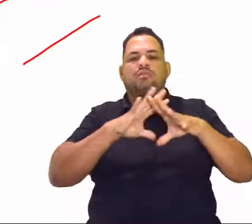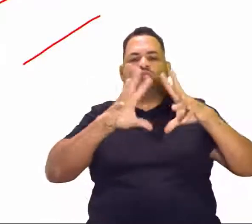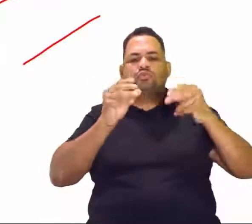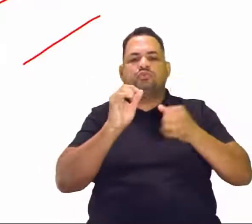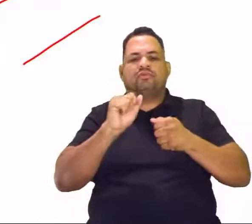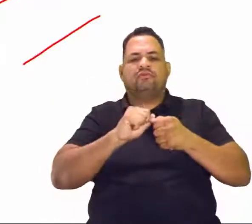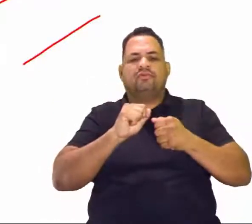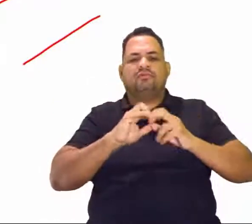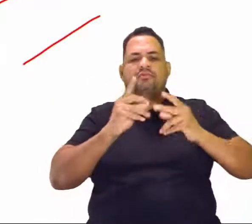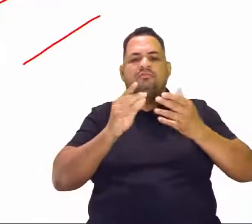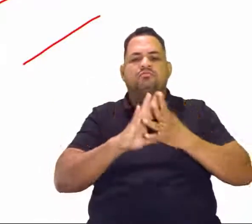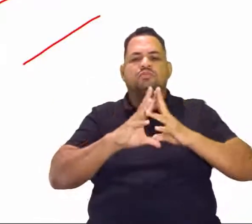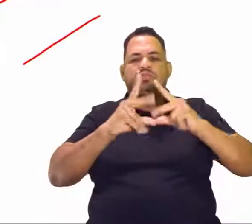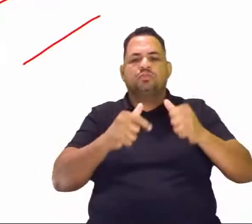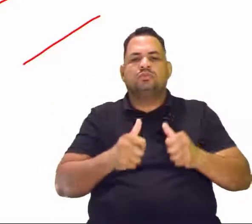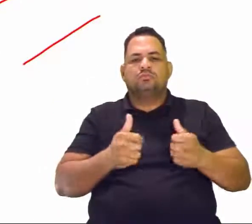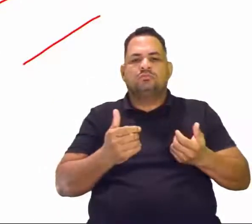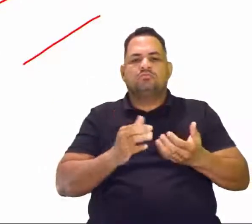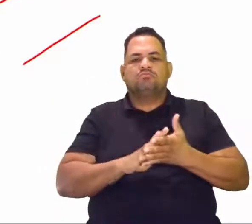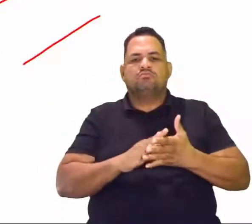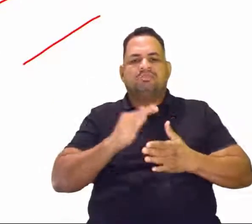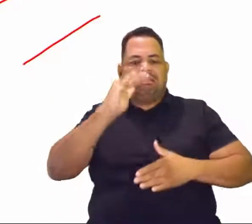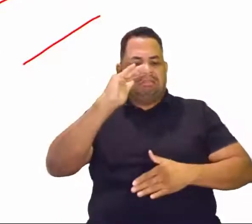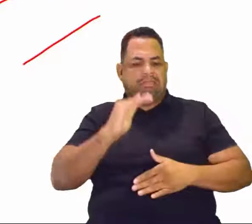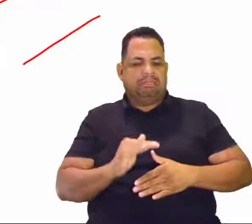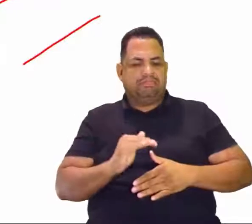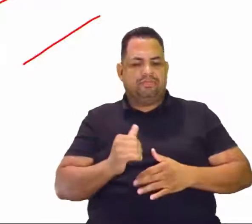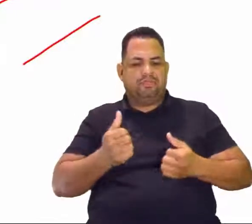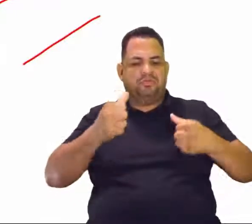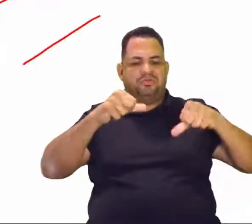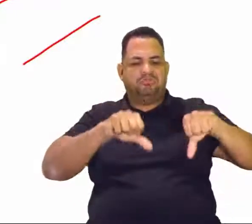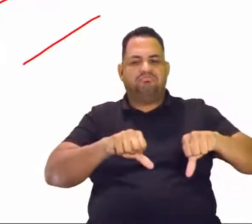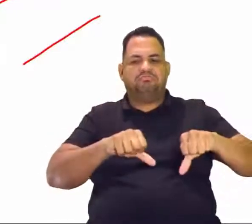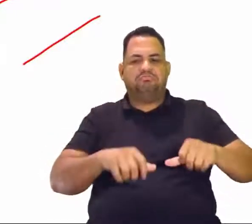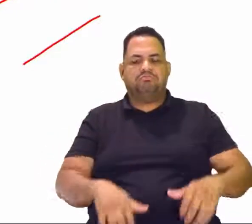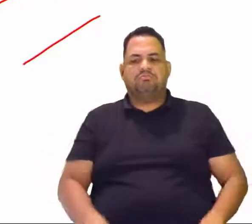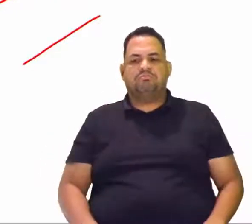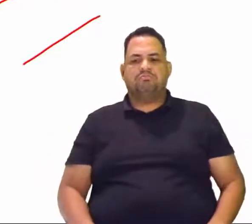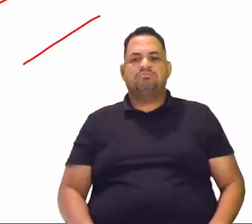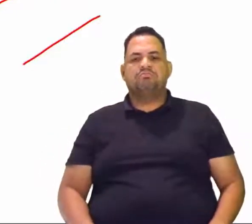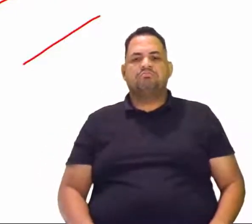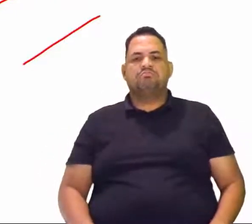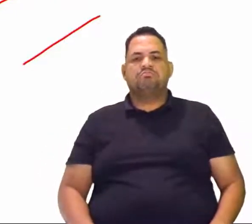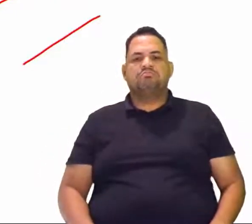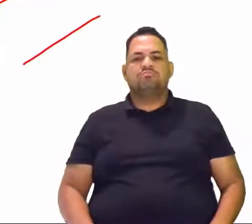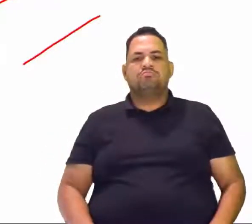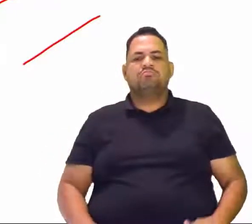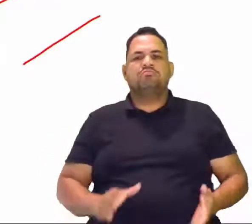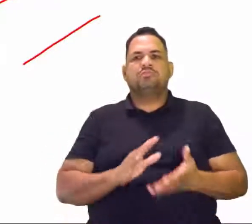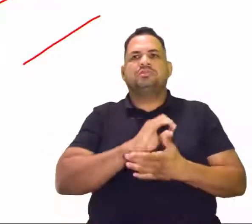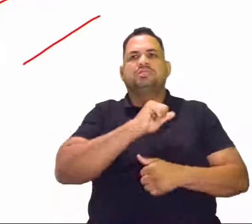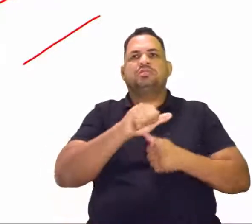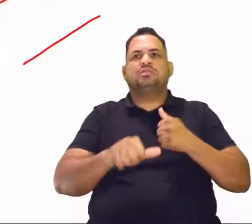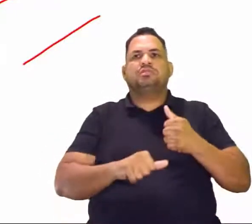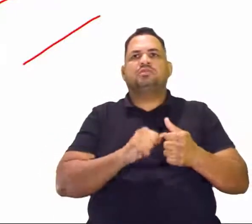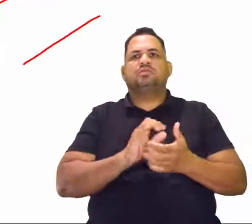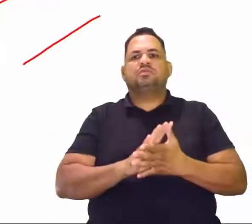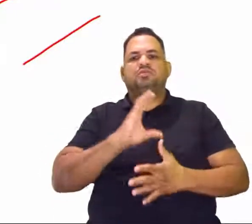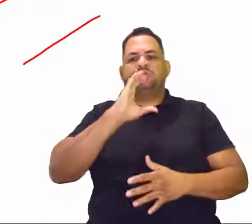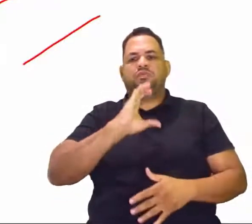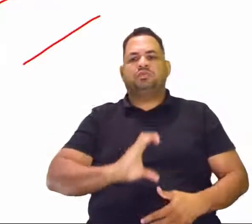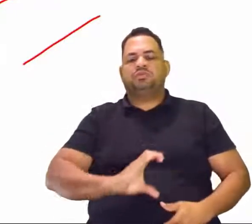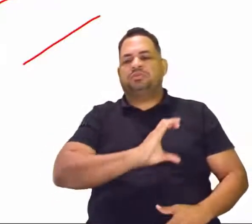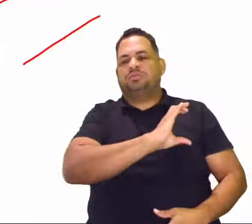tudo refaço porque isso aqui tudo é inferior coloca todo mundo ter fé cristã e os